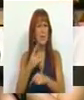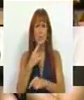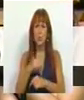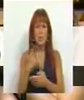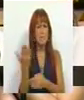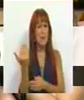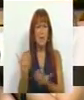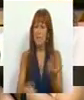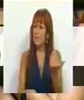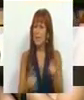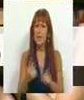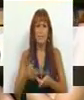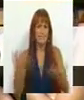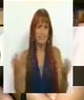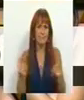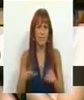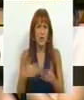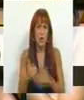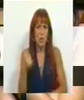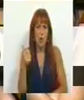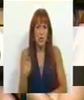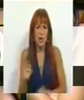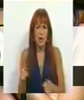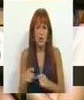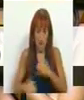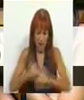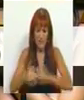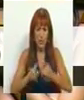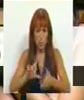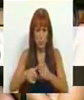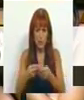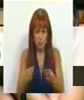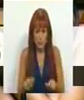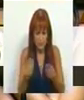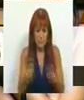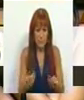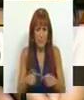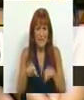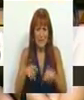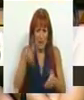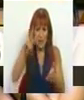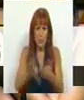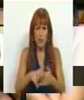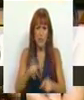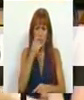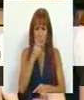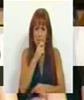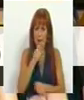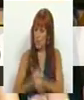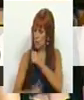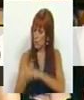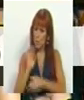muitas insuficiências, o que aliás levou o Bloco de Esquerda a avançar com um projeto de resolução aqui aprovado em maio